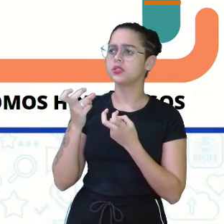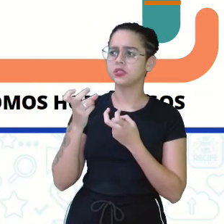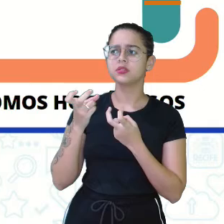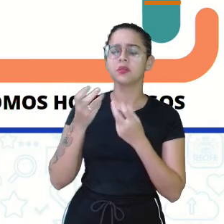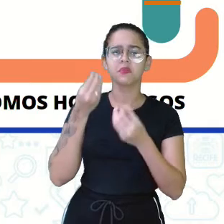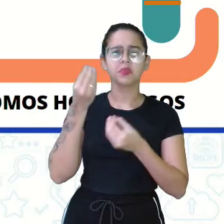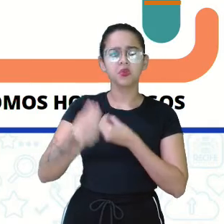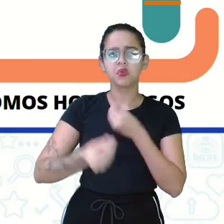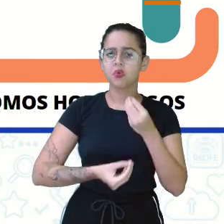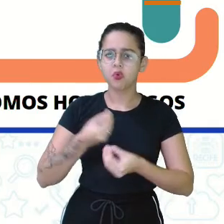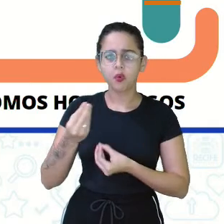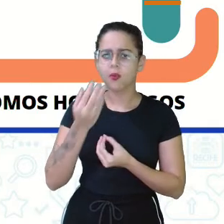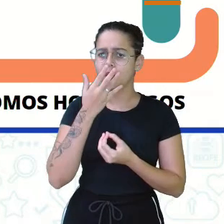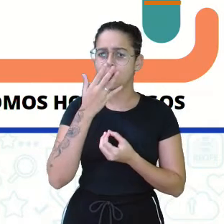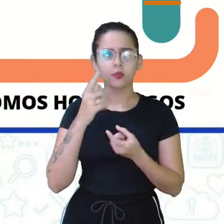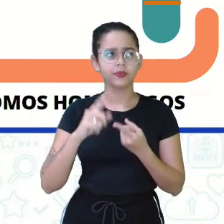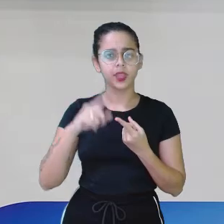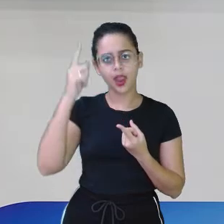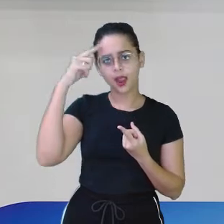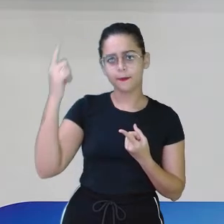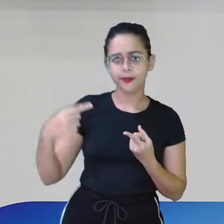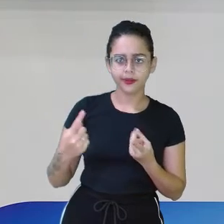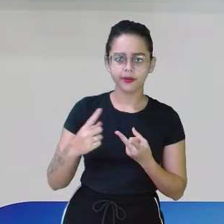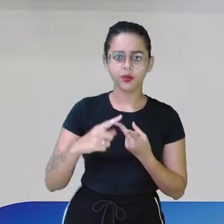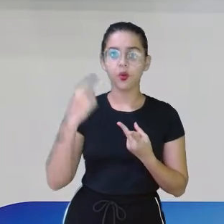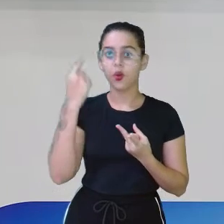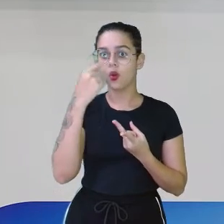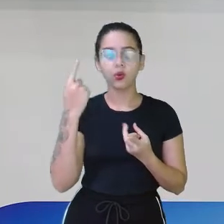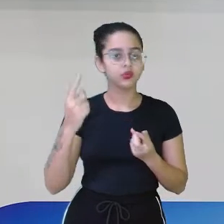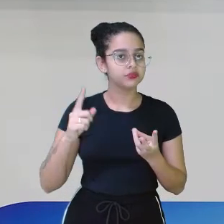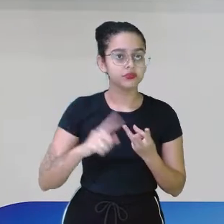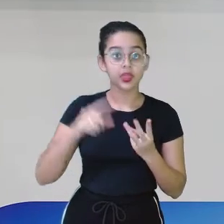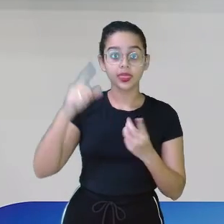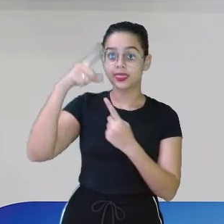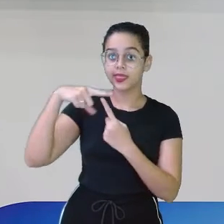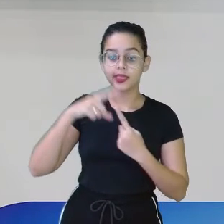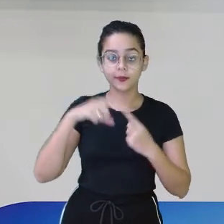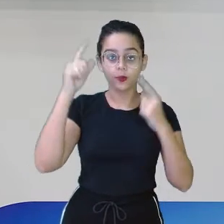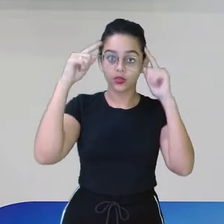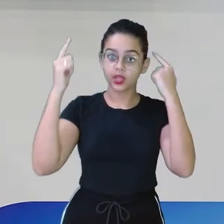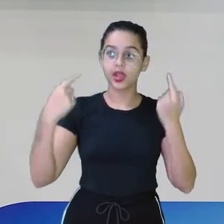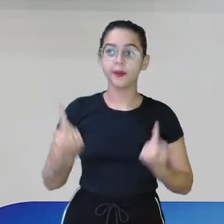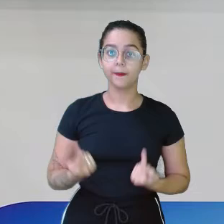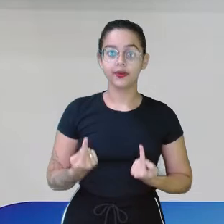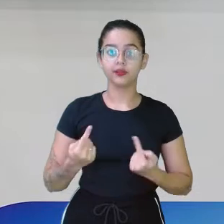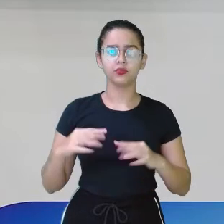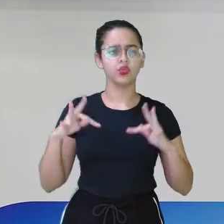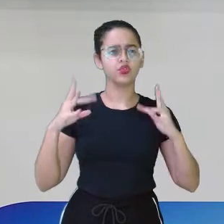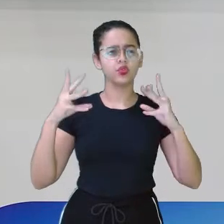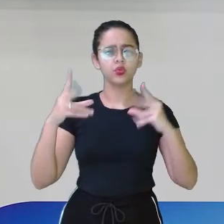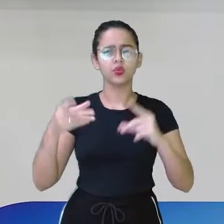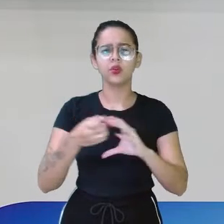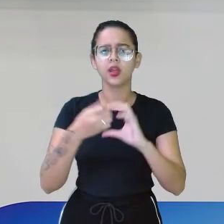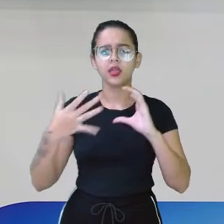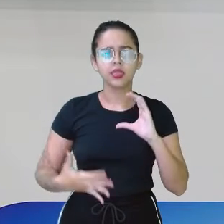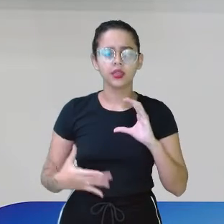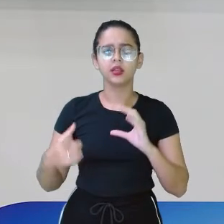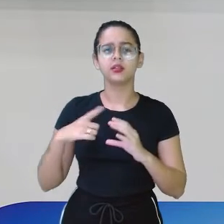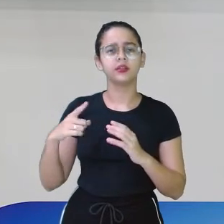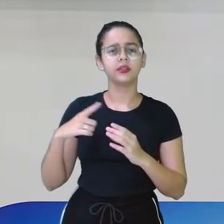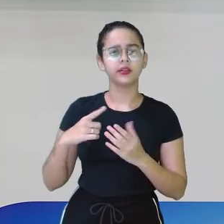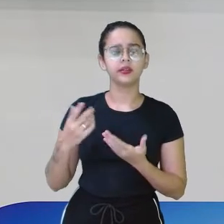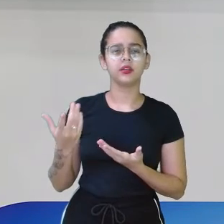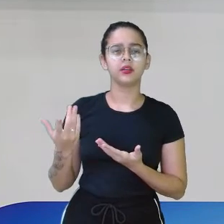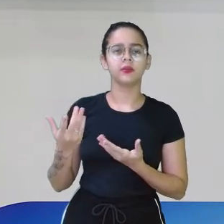aí de cor de cabelo, cor dos olhos, o tipo de cabelo, né? Todas essas características